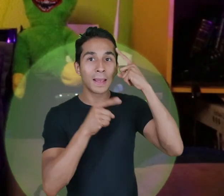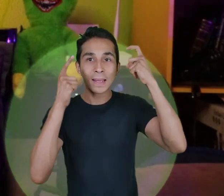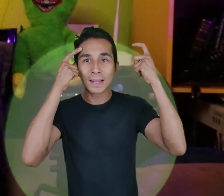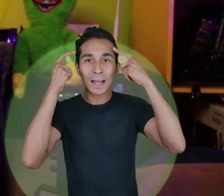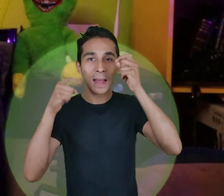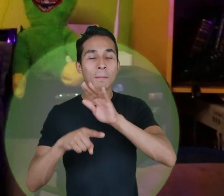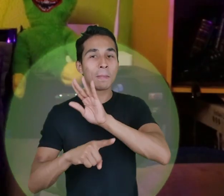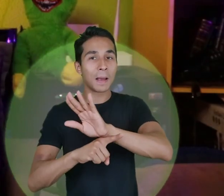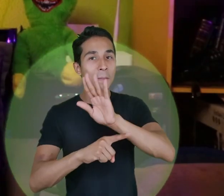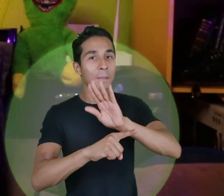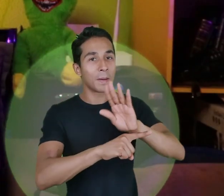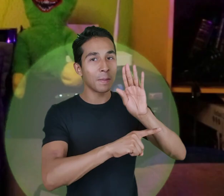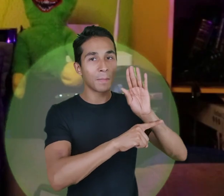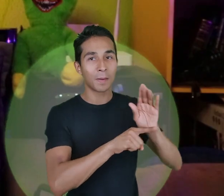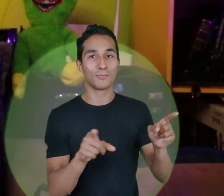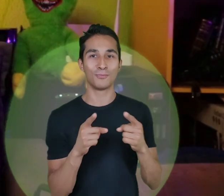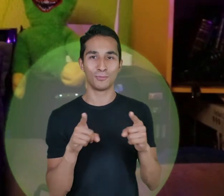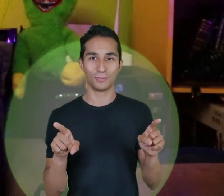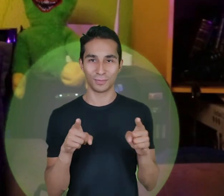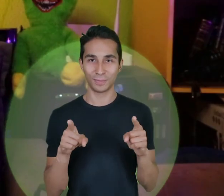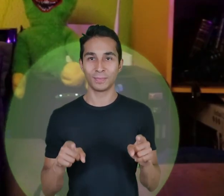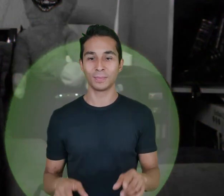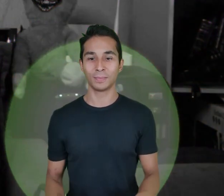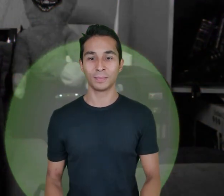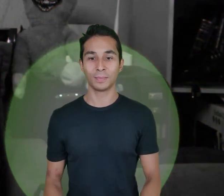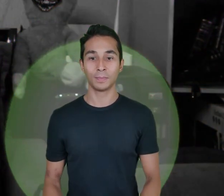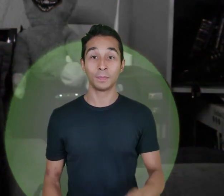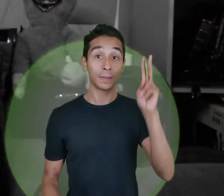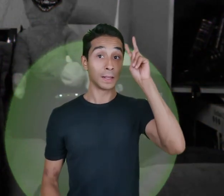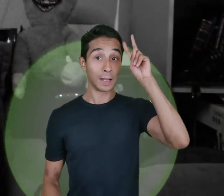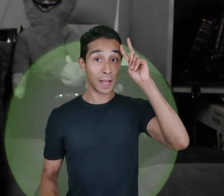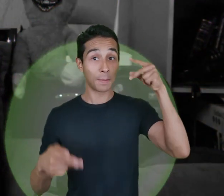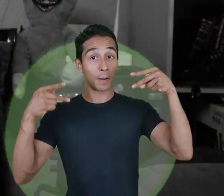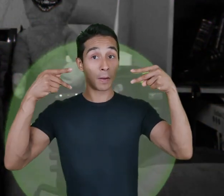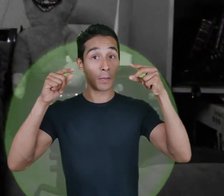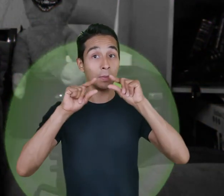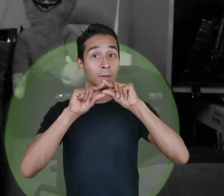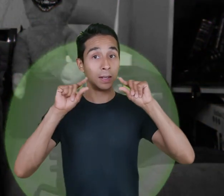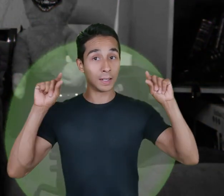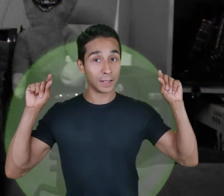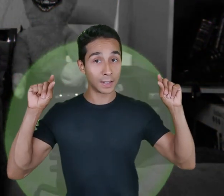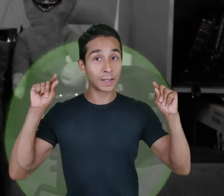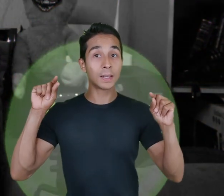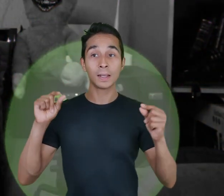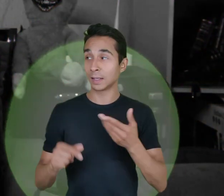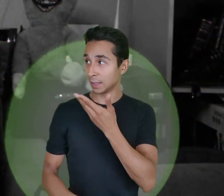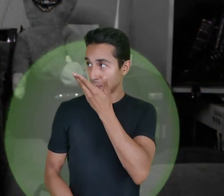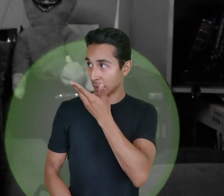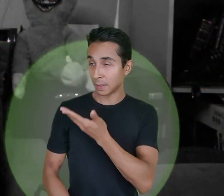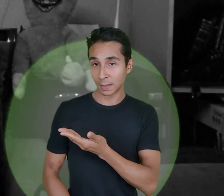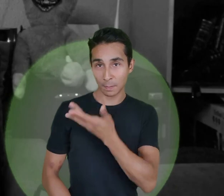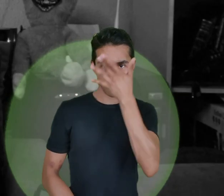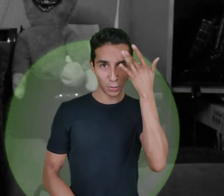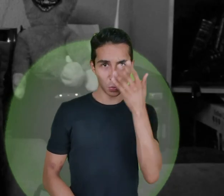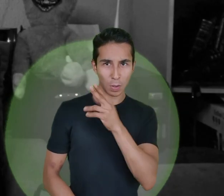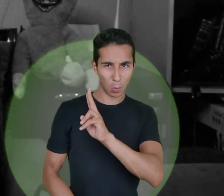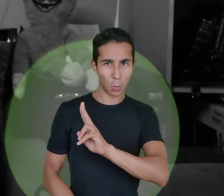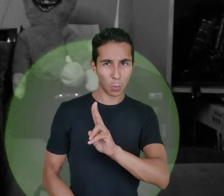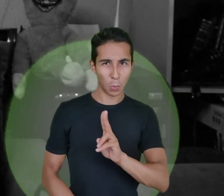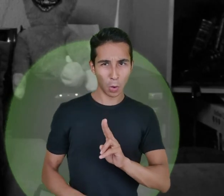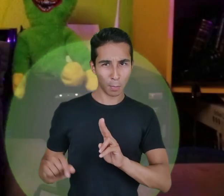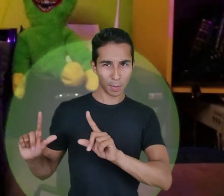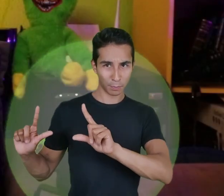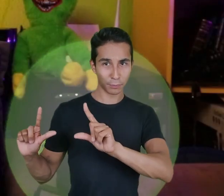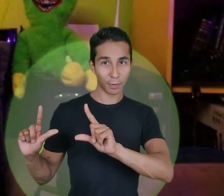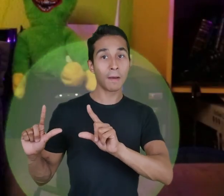aí do papel e colocarem suas letras no mundo. Lembrando que o link aqui dos canais, né, que a gente está citando vai estar tudo aqui na descrição